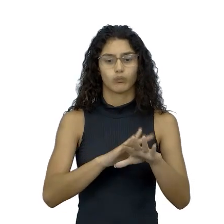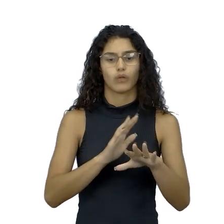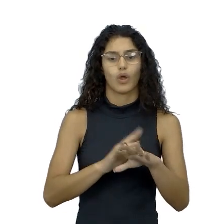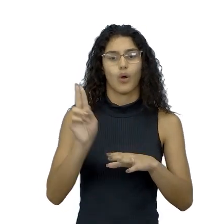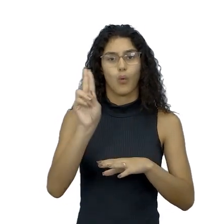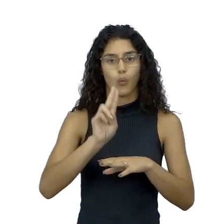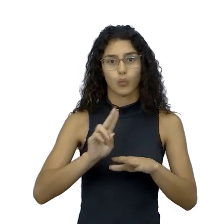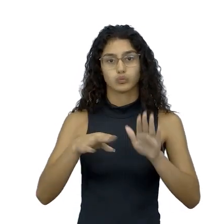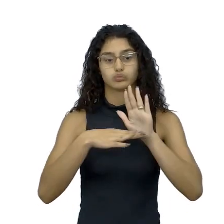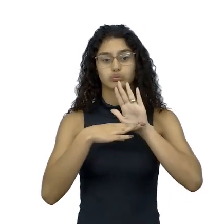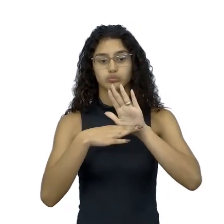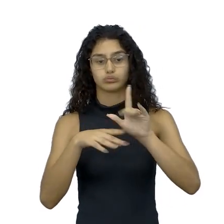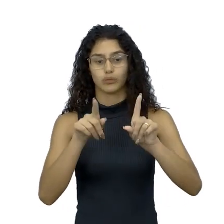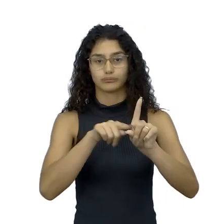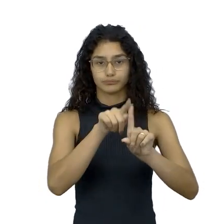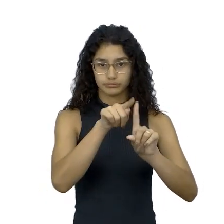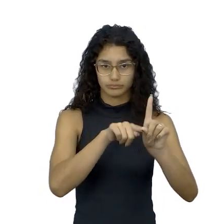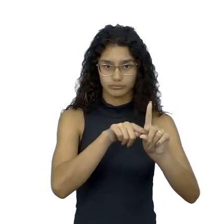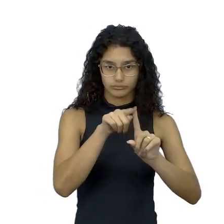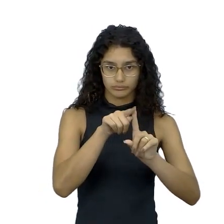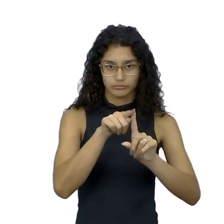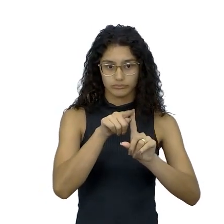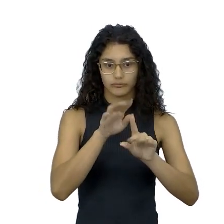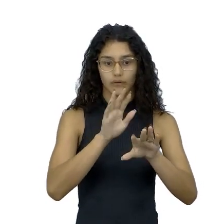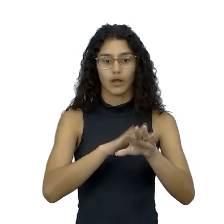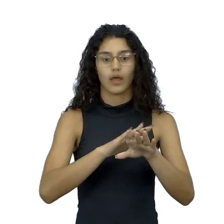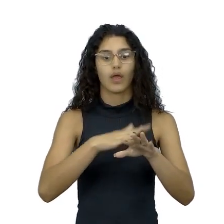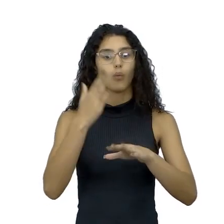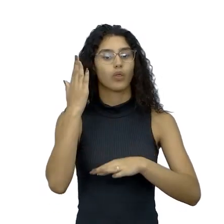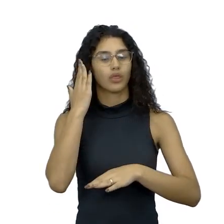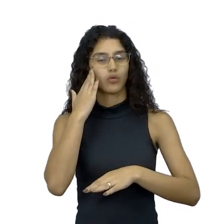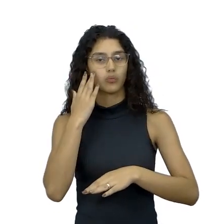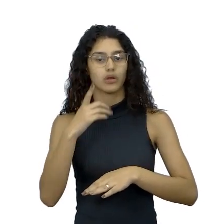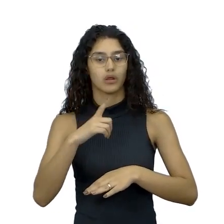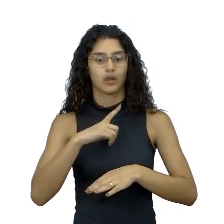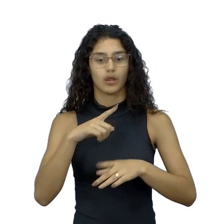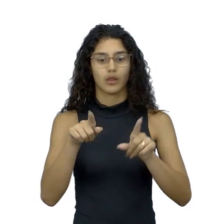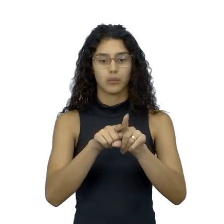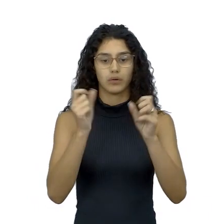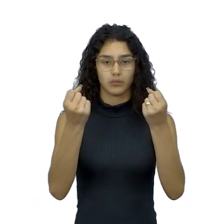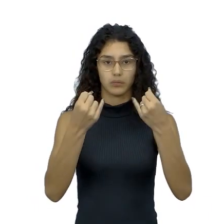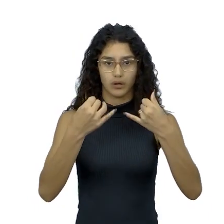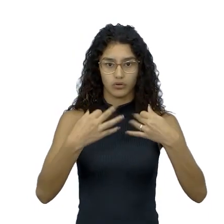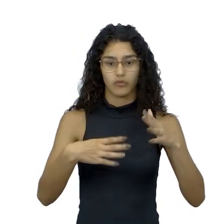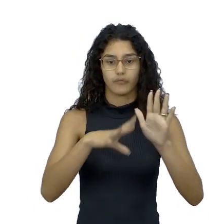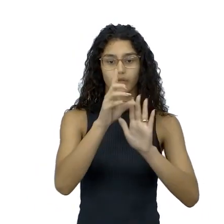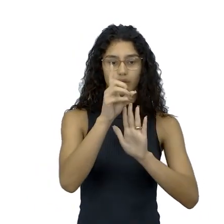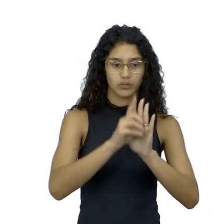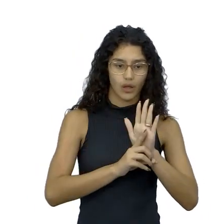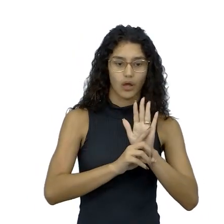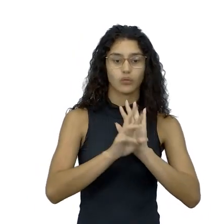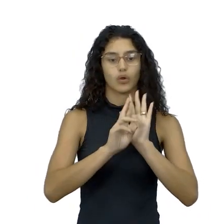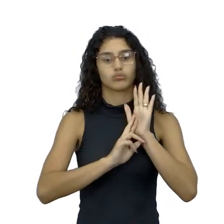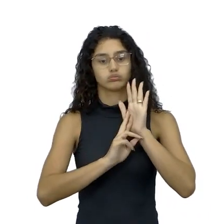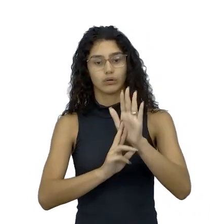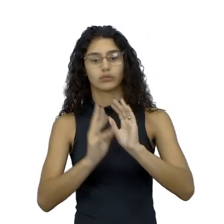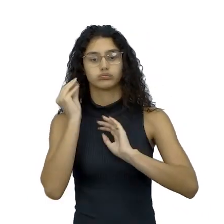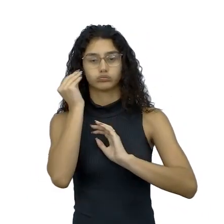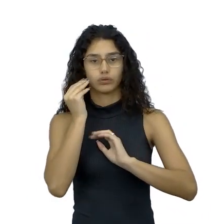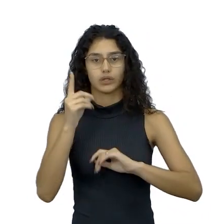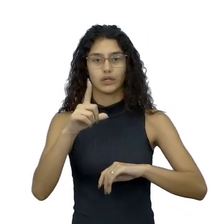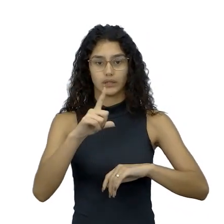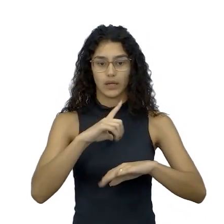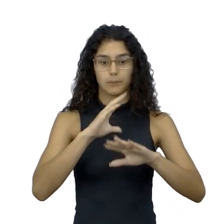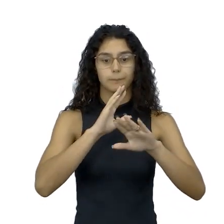de medição e representar e interpretar modelos explicativos, dados, resultados experimentais,